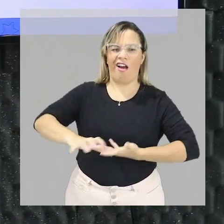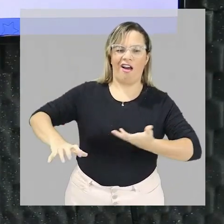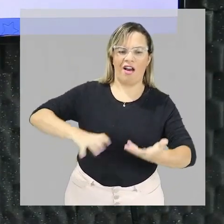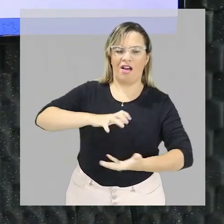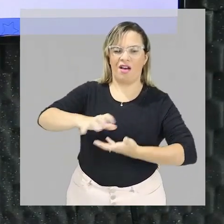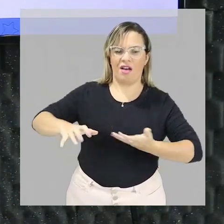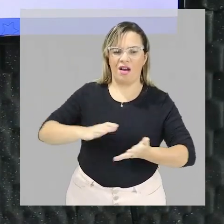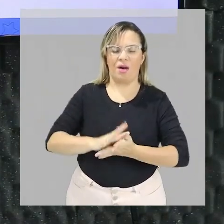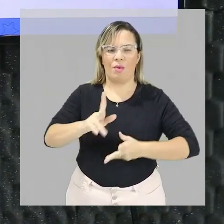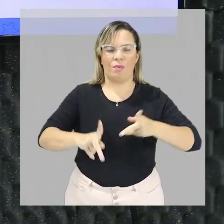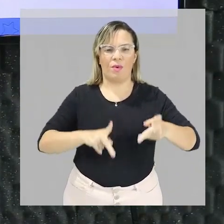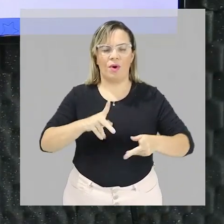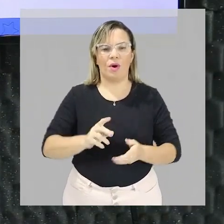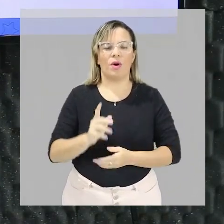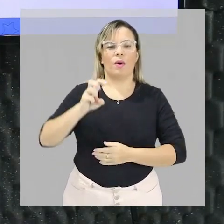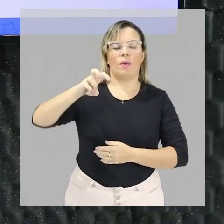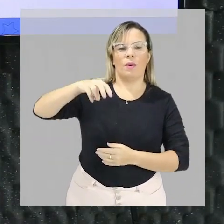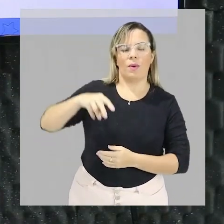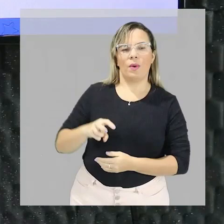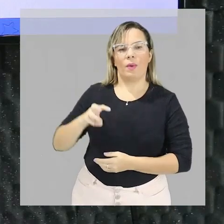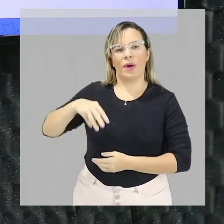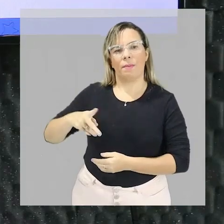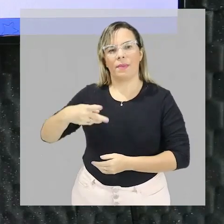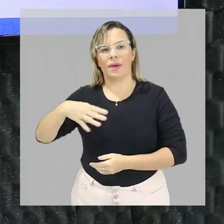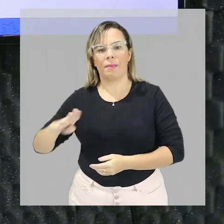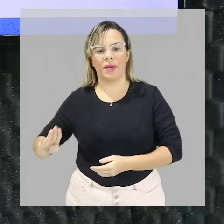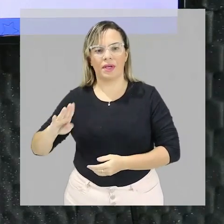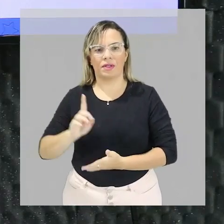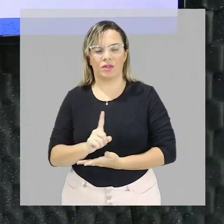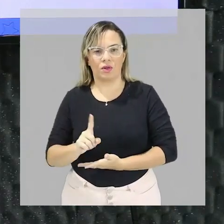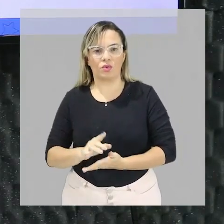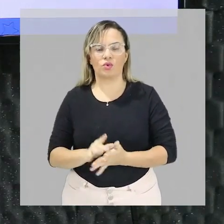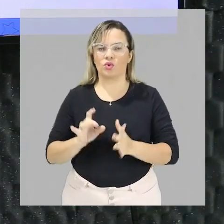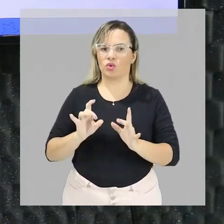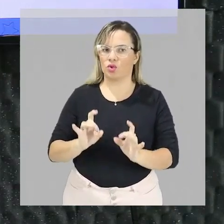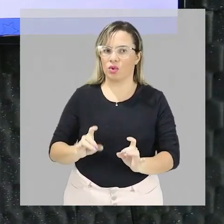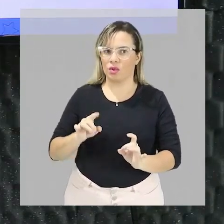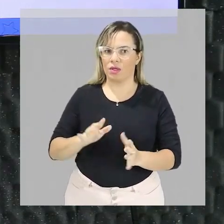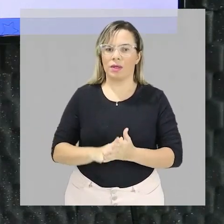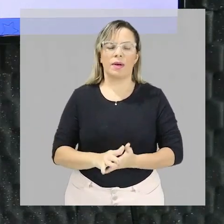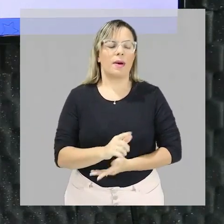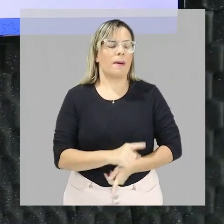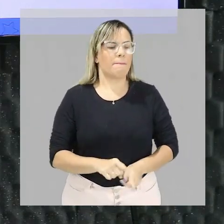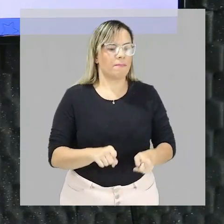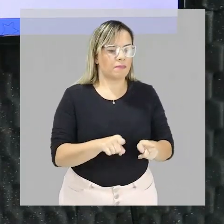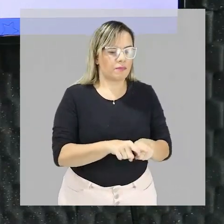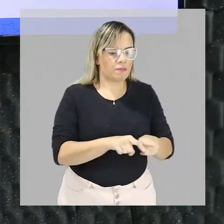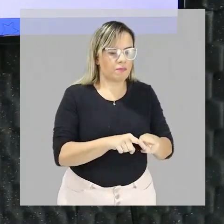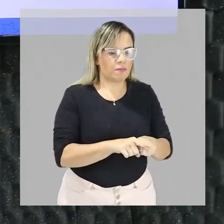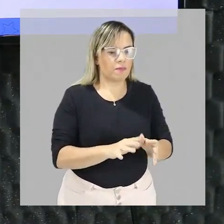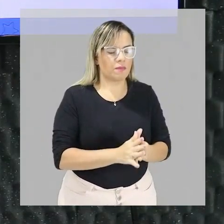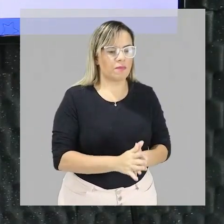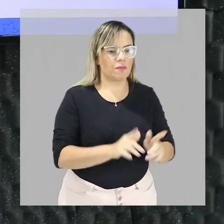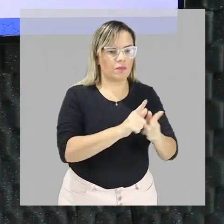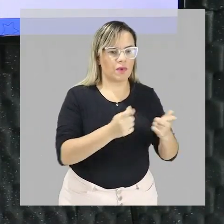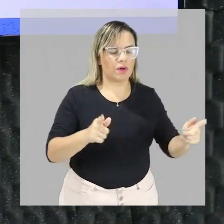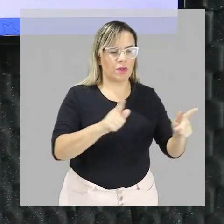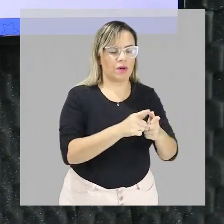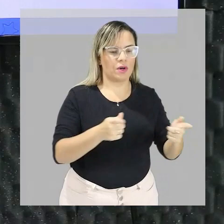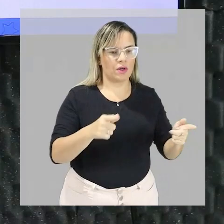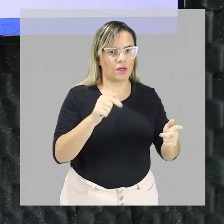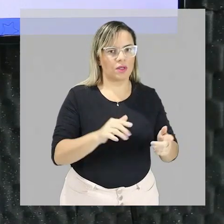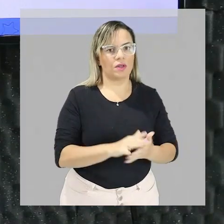brasileira, mas nós tivemos também música que vão reverenciar ou referendar,